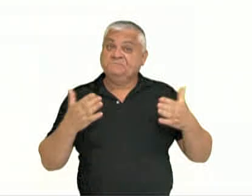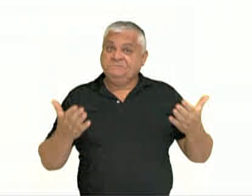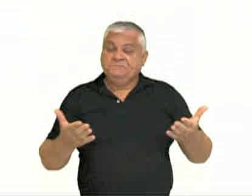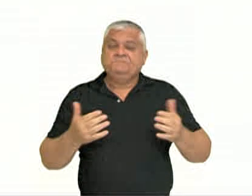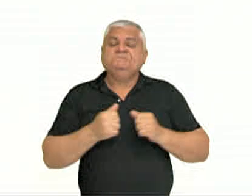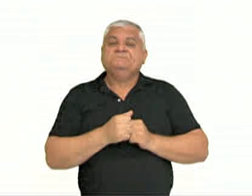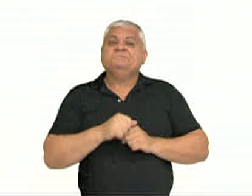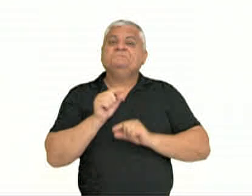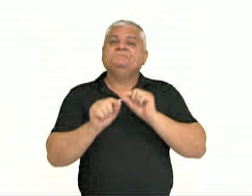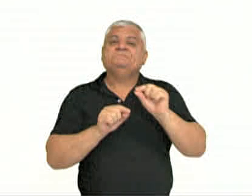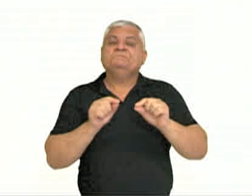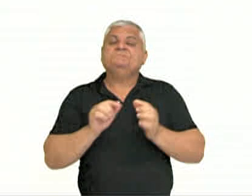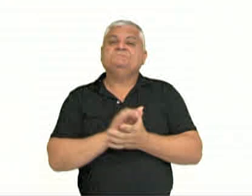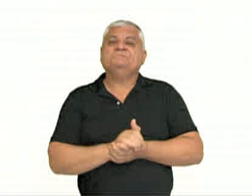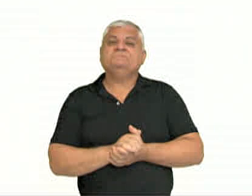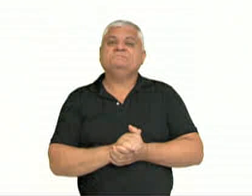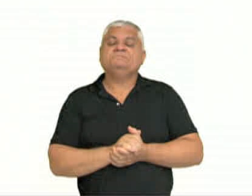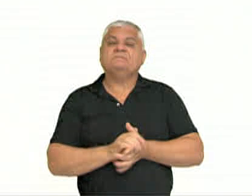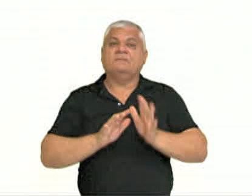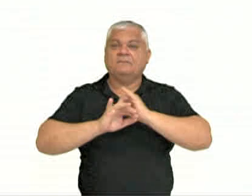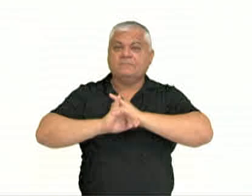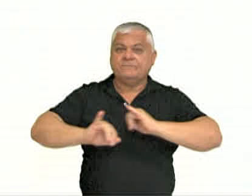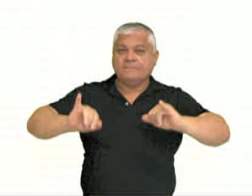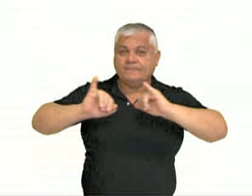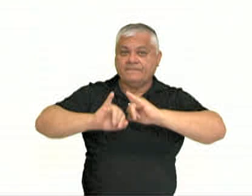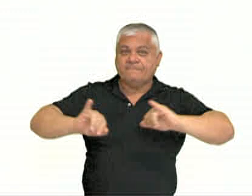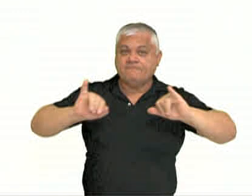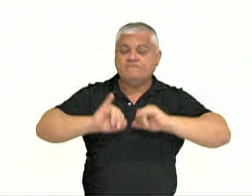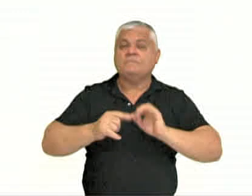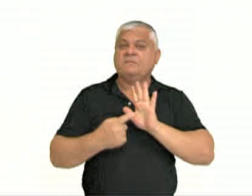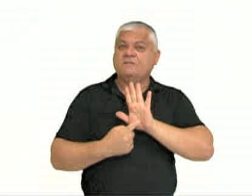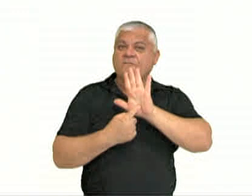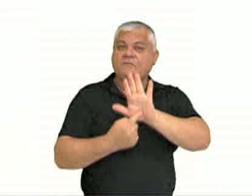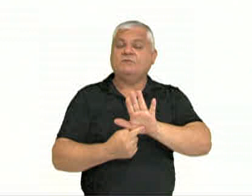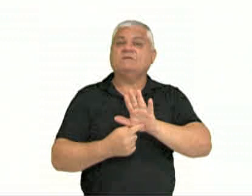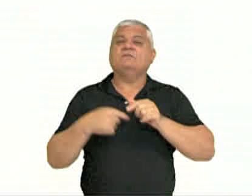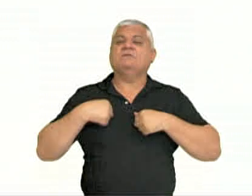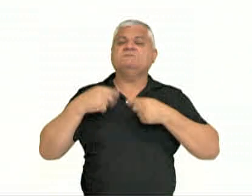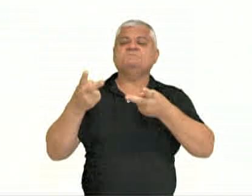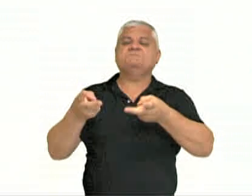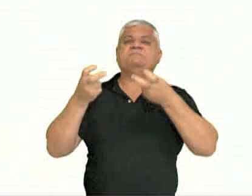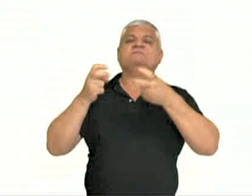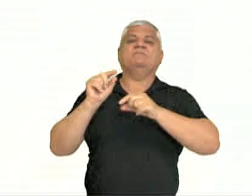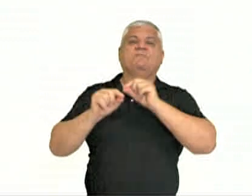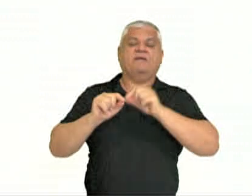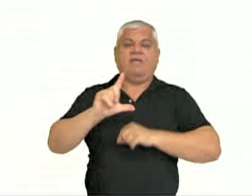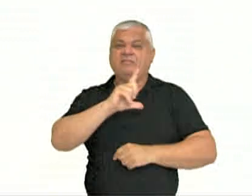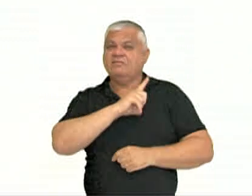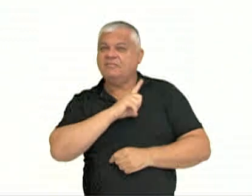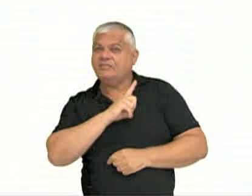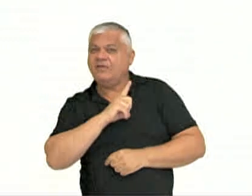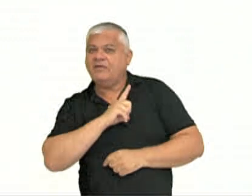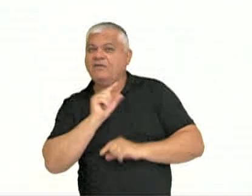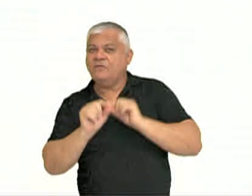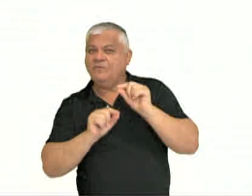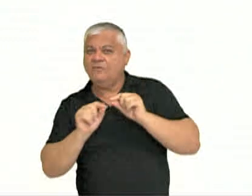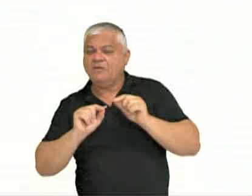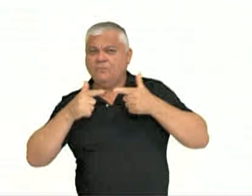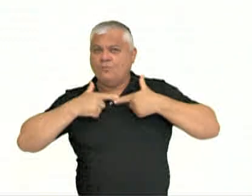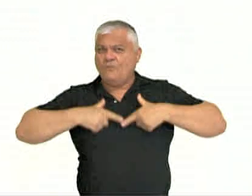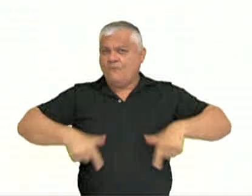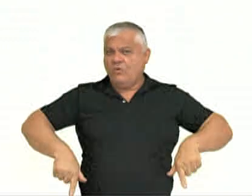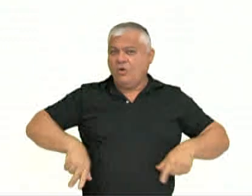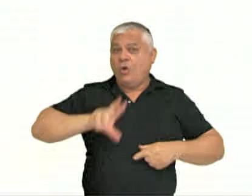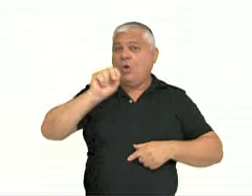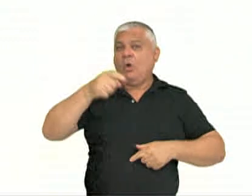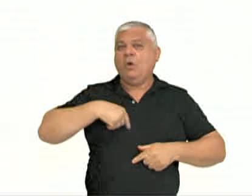podemos dizer que conforme a notícia apresentada, nós percebemos se há ou não a